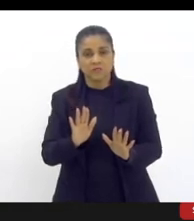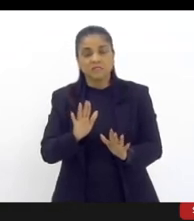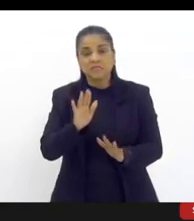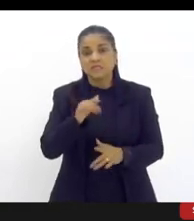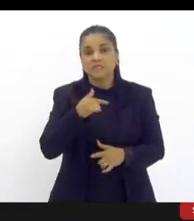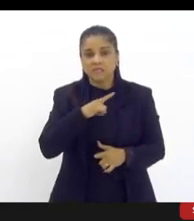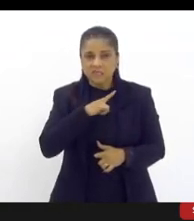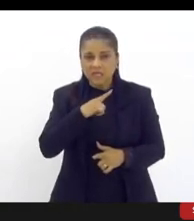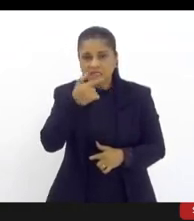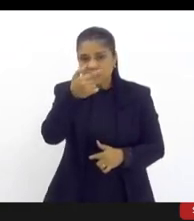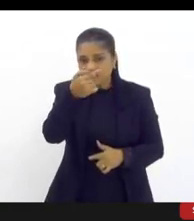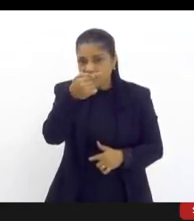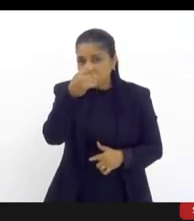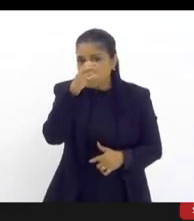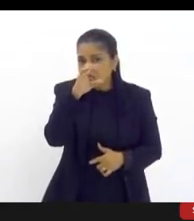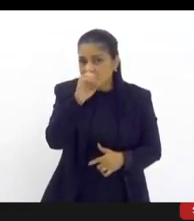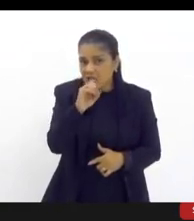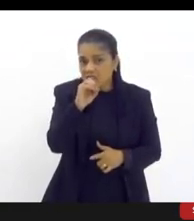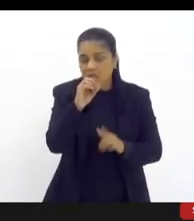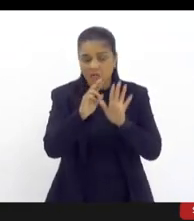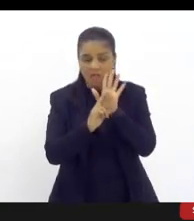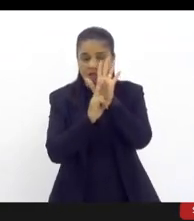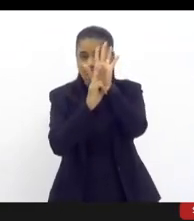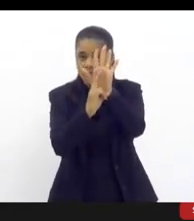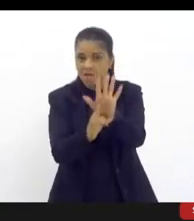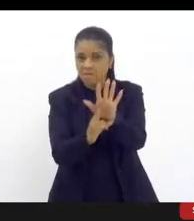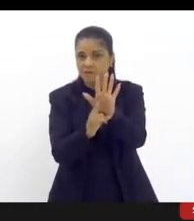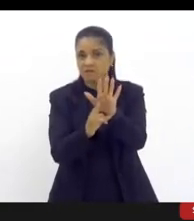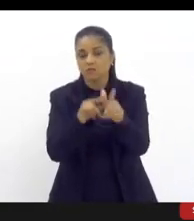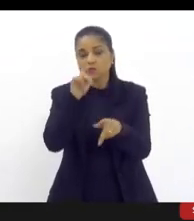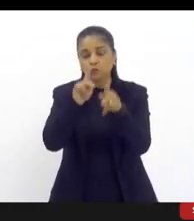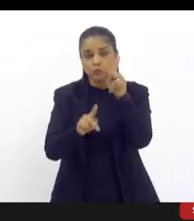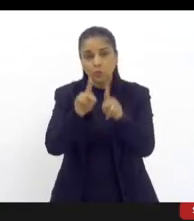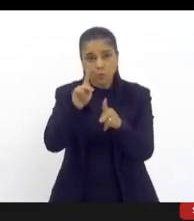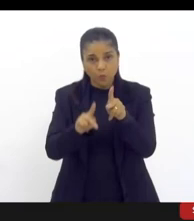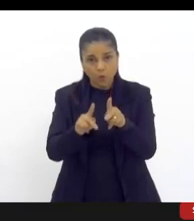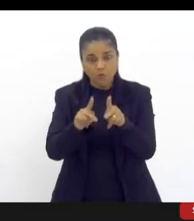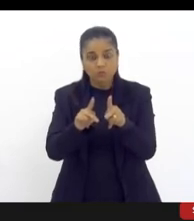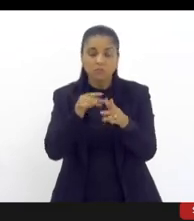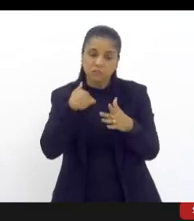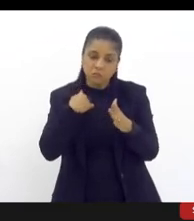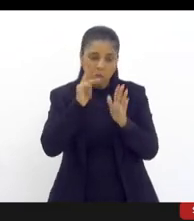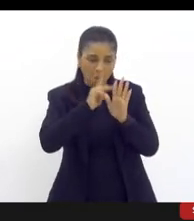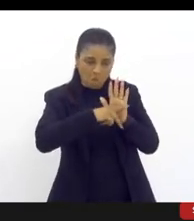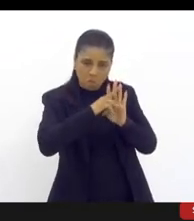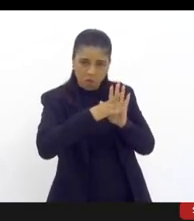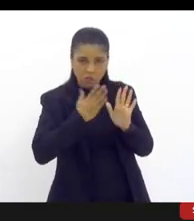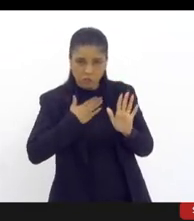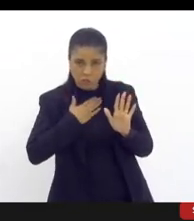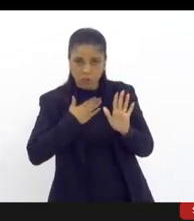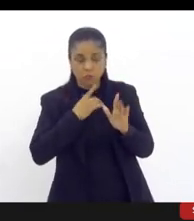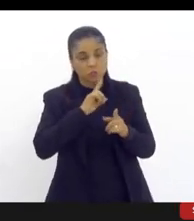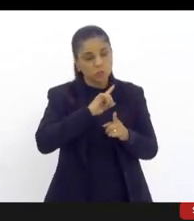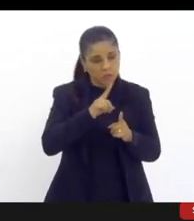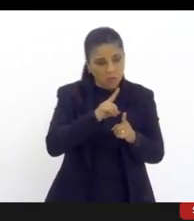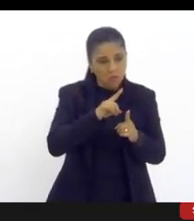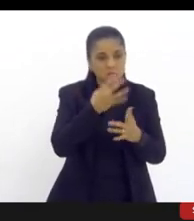70 representantes do povo do Estado do Rio de Janeiro. Se falar não no meu projeto, é não. Se falar